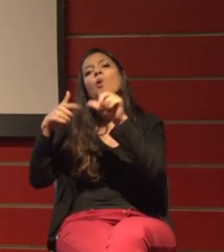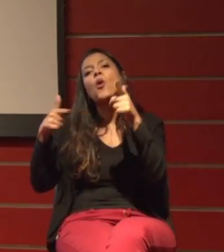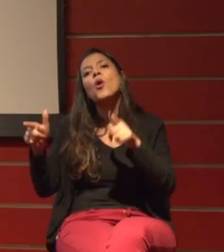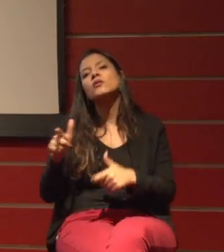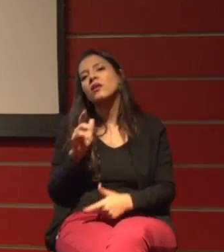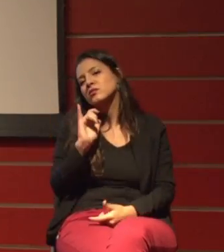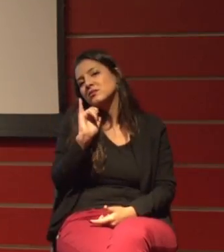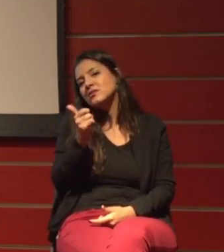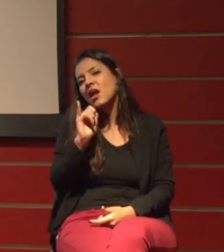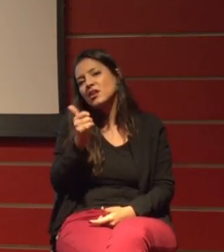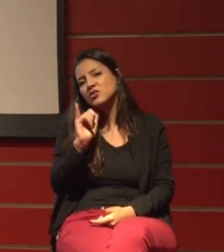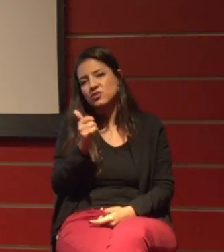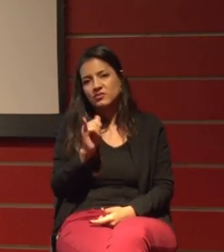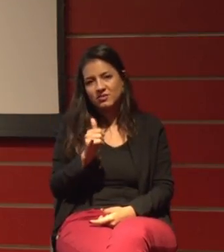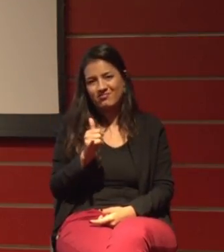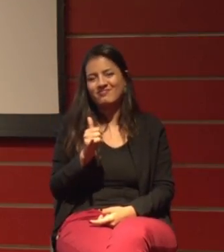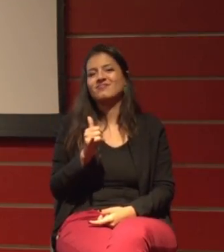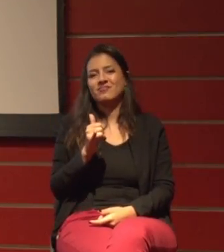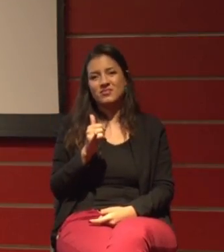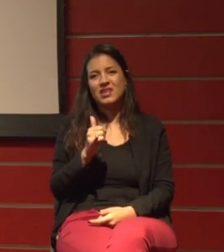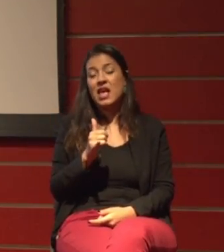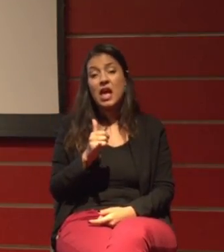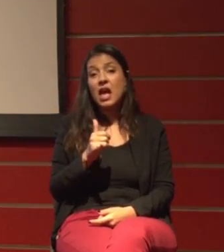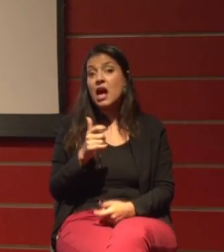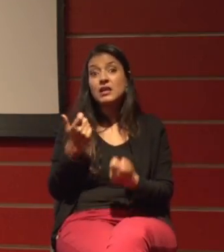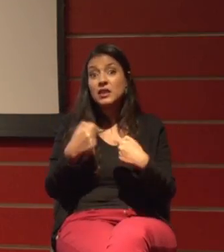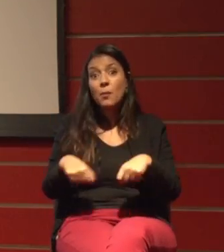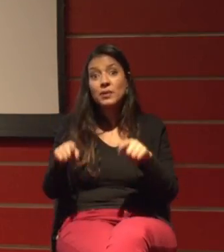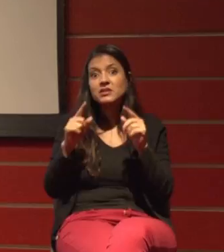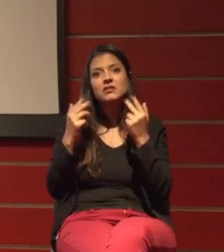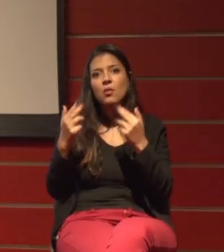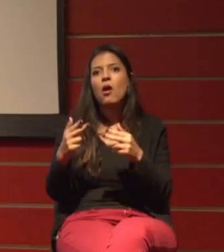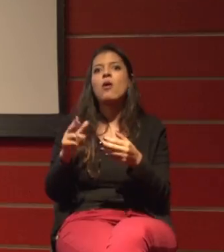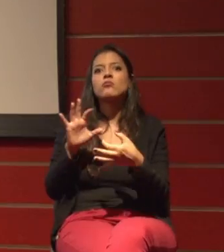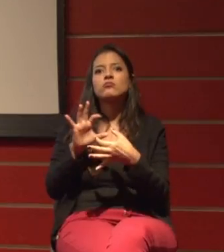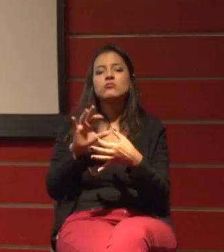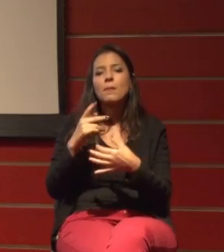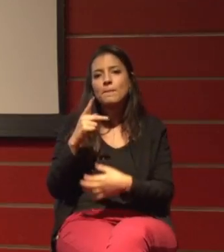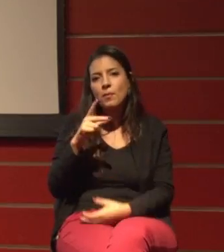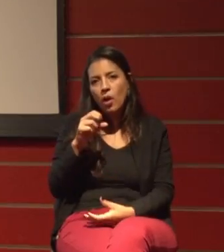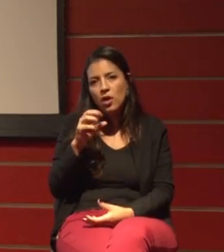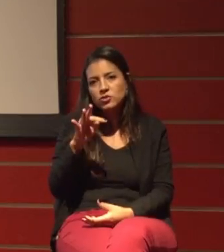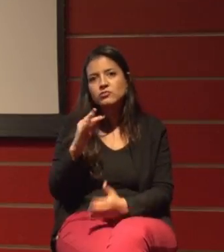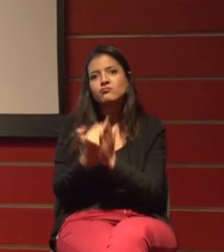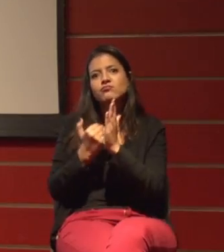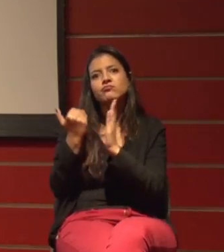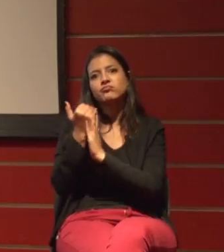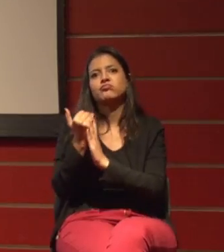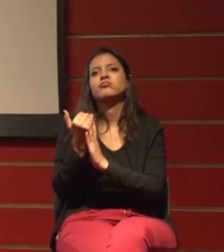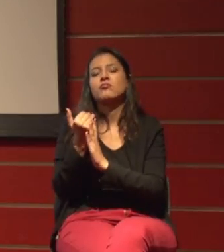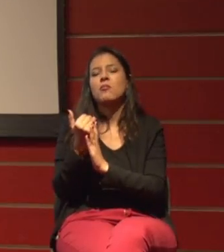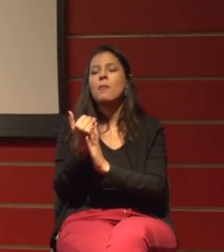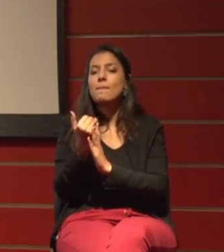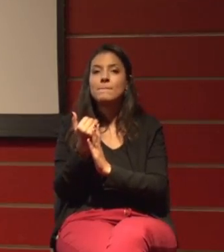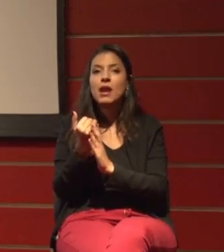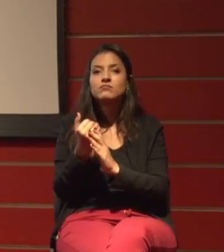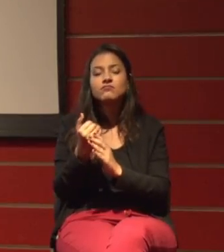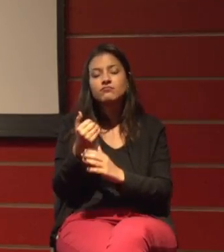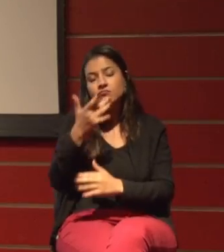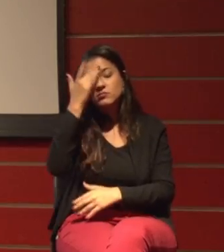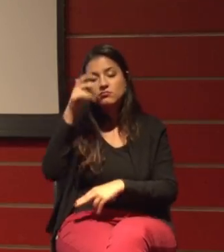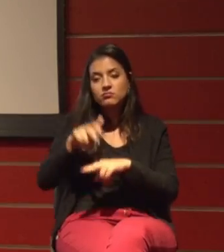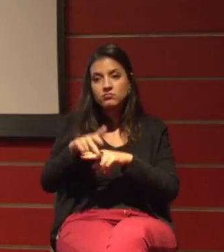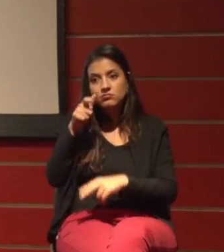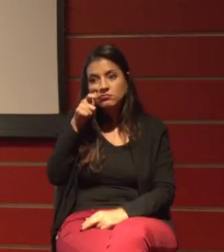narrativas onde você não precisa dessa demanda tão forte de plots dentro da história para prender a atenção do espectador por